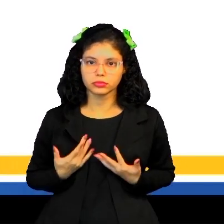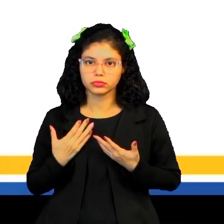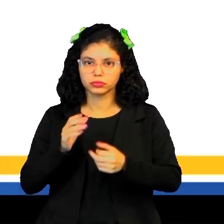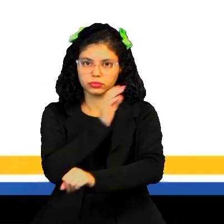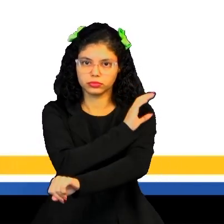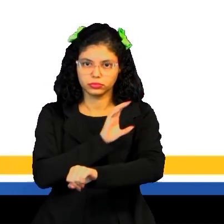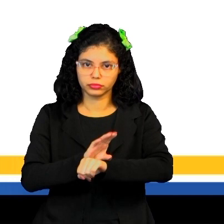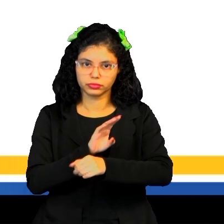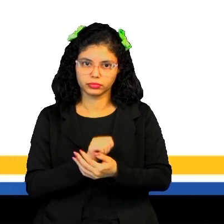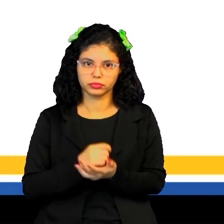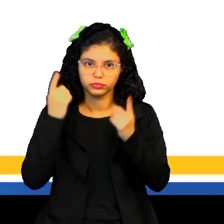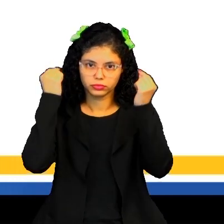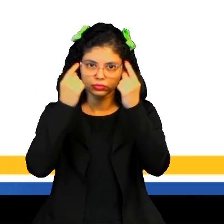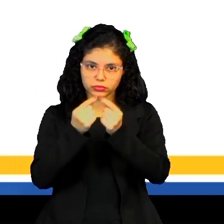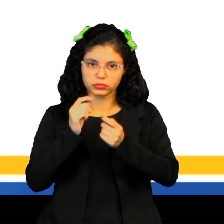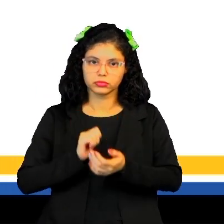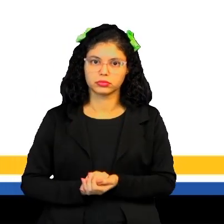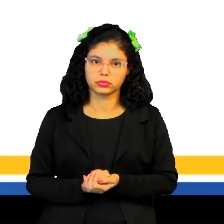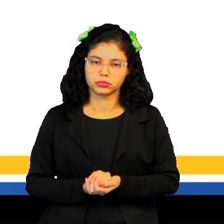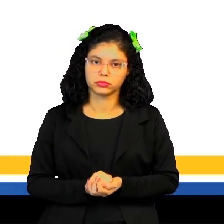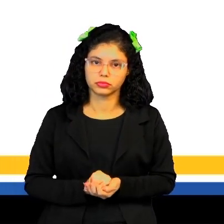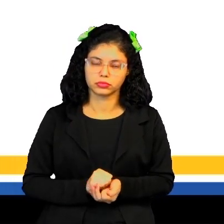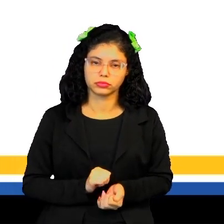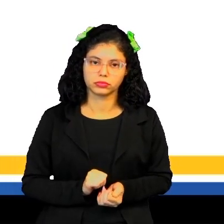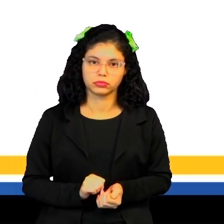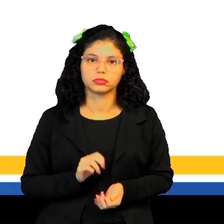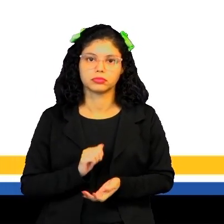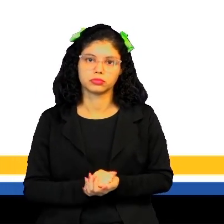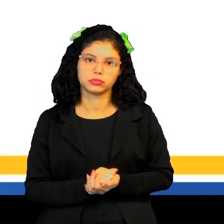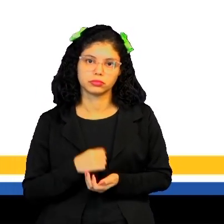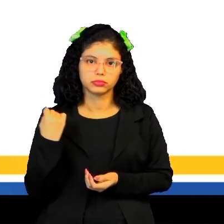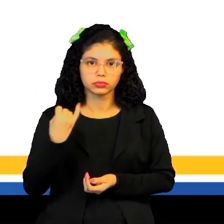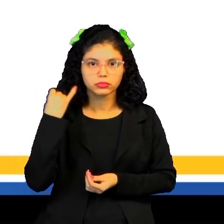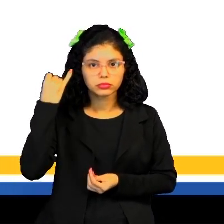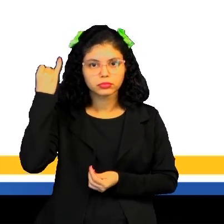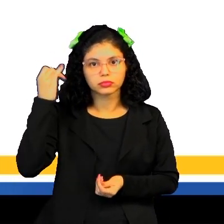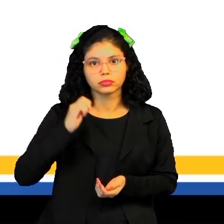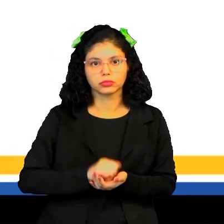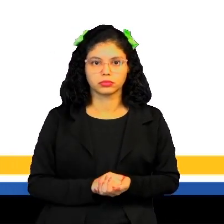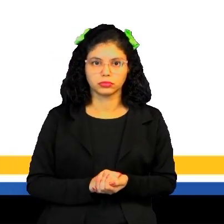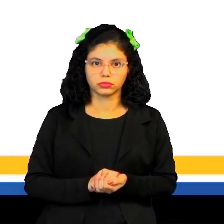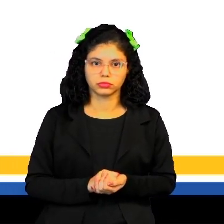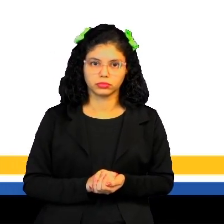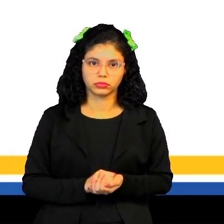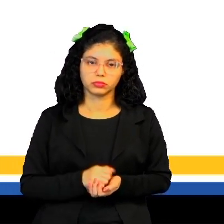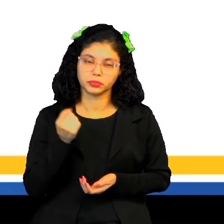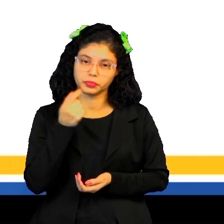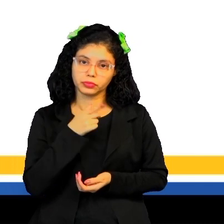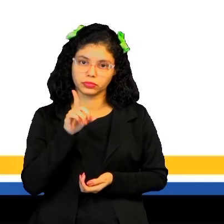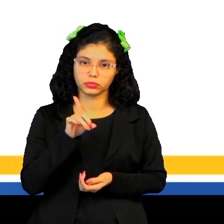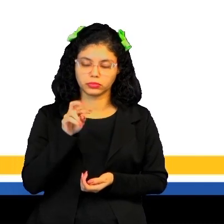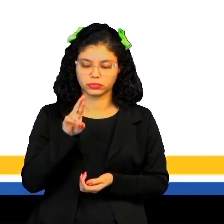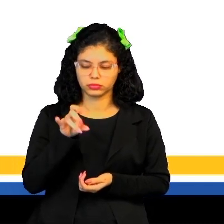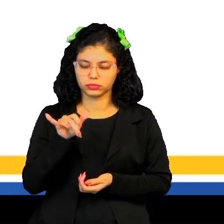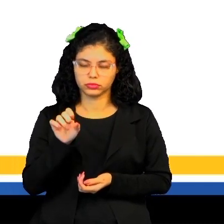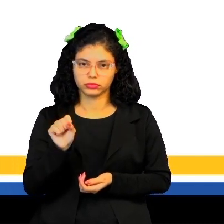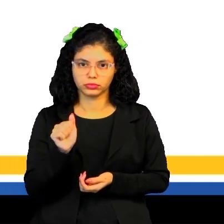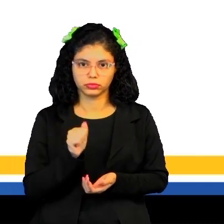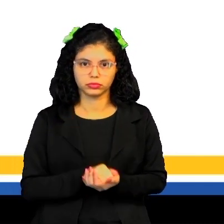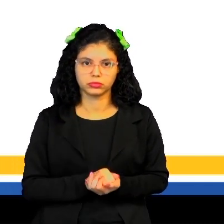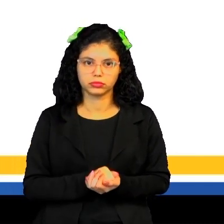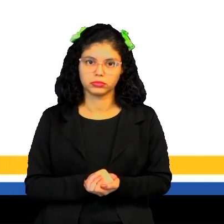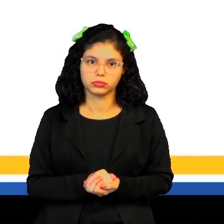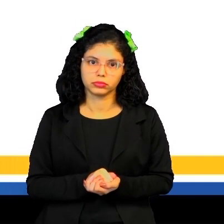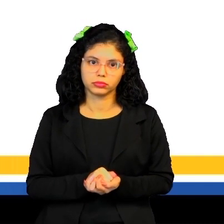Grécia, né? Era apresentado nos anfiteatros, principalmente, né, comédias e dramas, né? Os mais